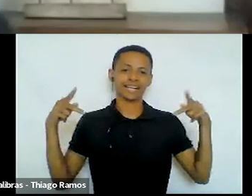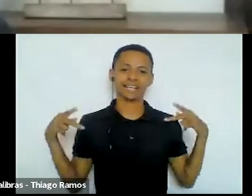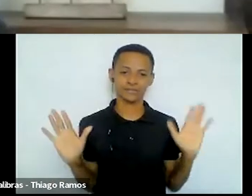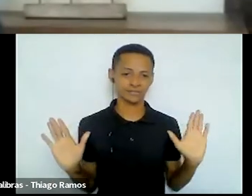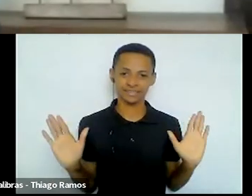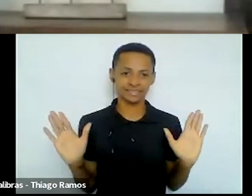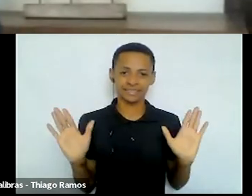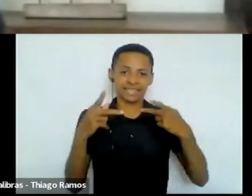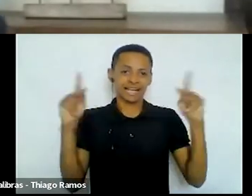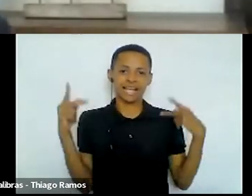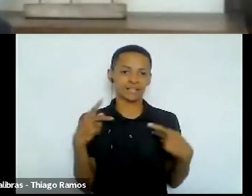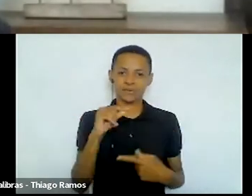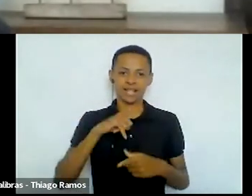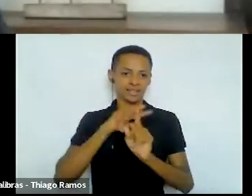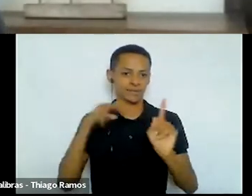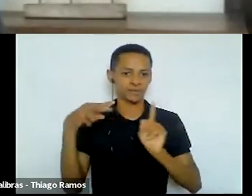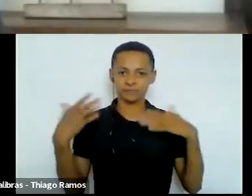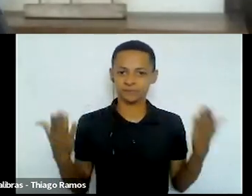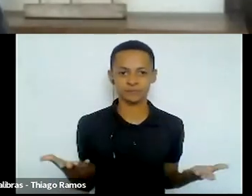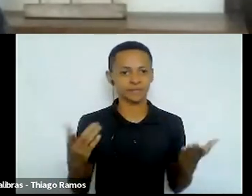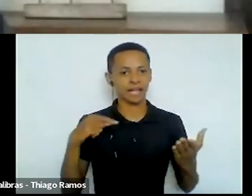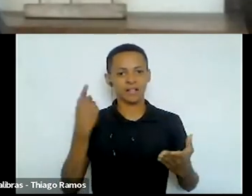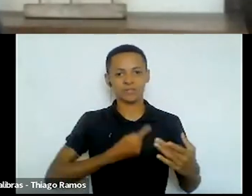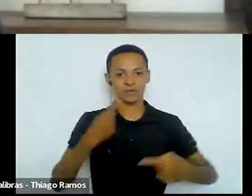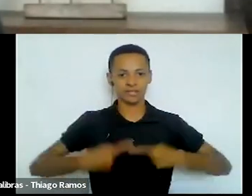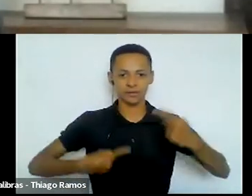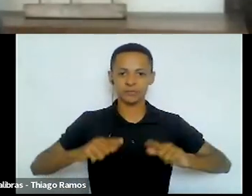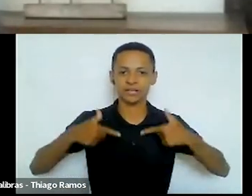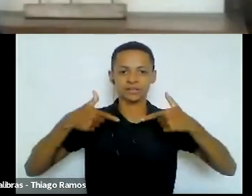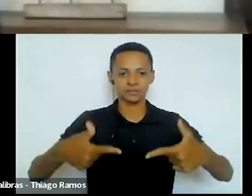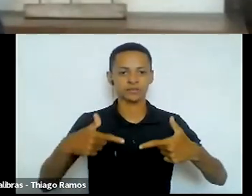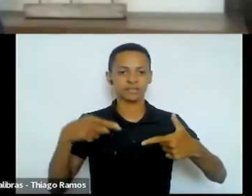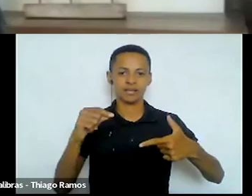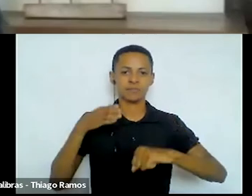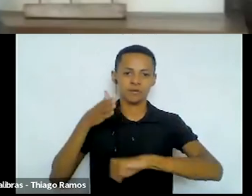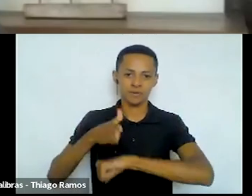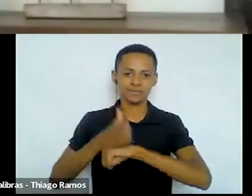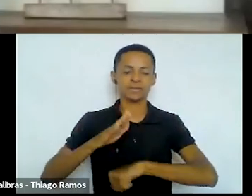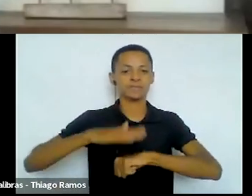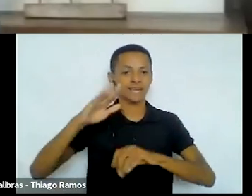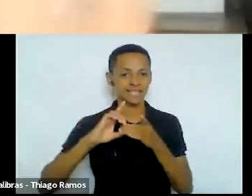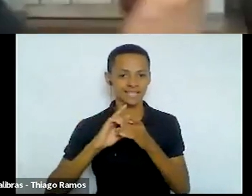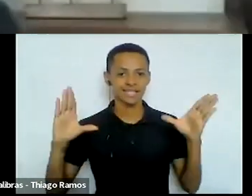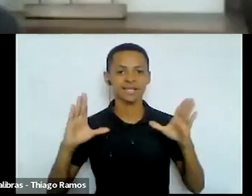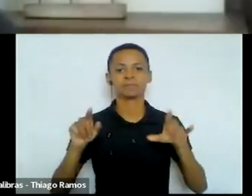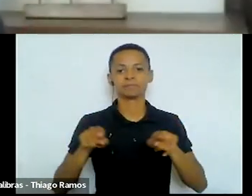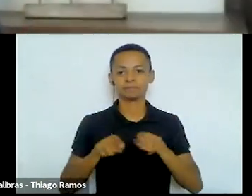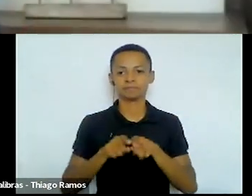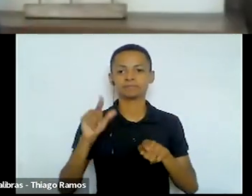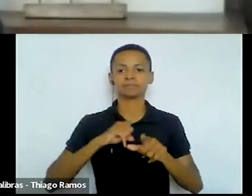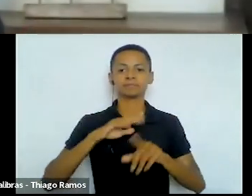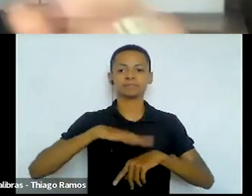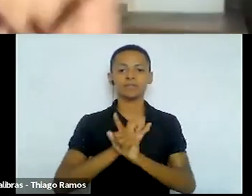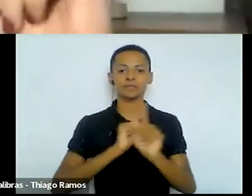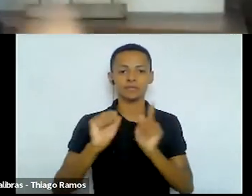cada um do seu ponto de vista, acho que a gente está colocando uma luta, que é uma luta por uma participação democrática, por uma sociedade mais